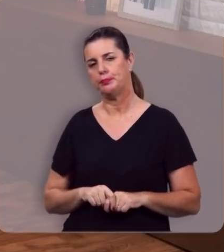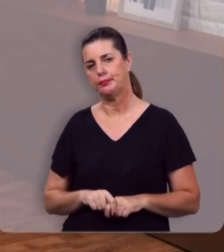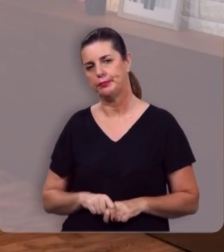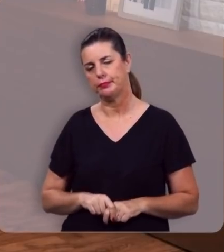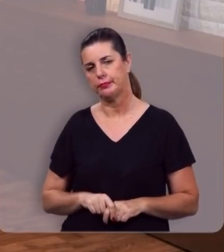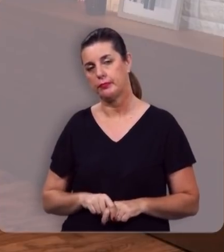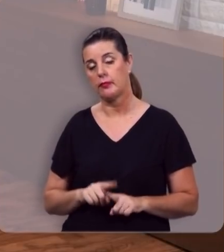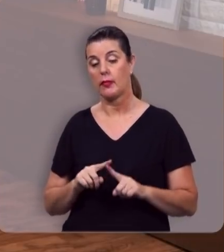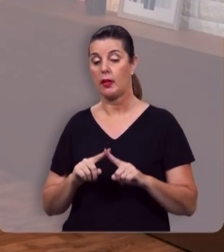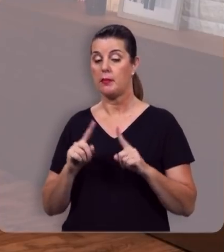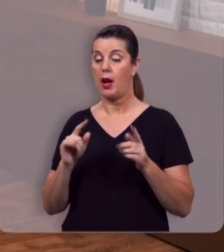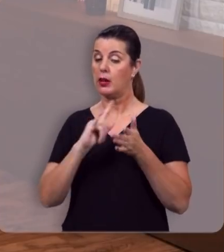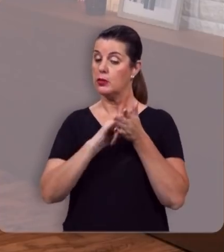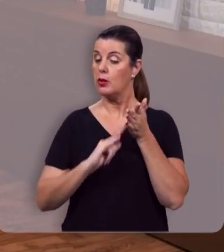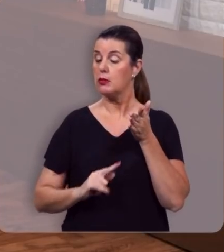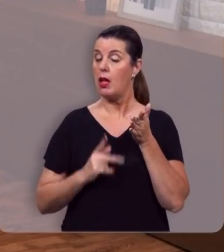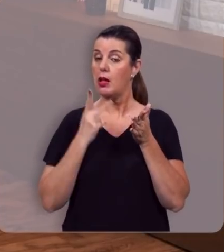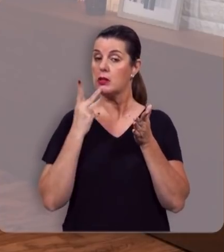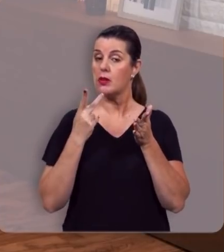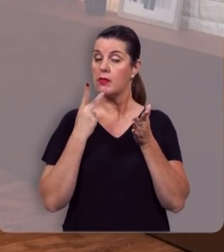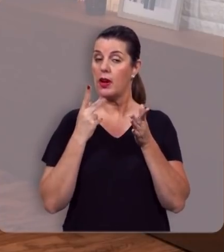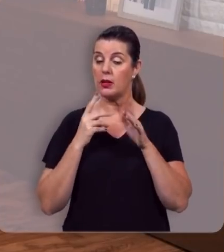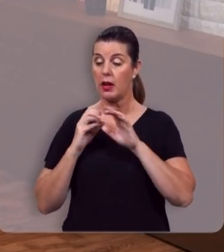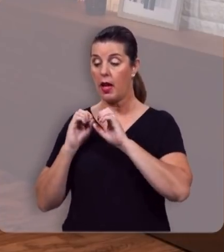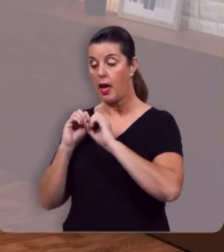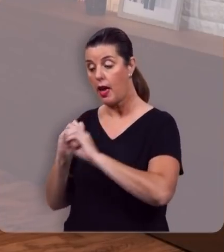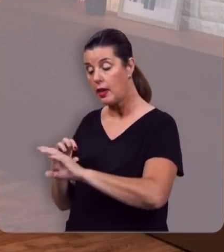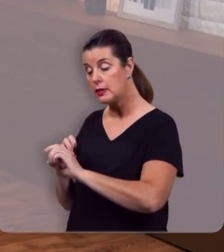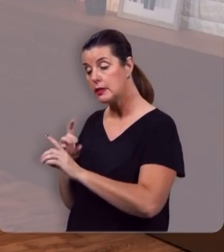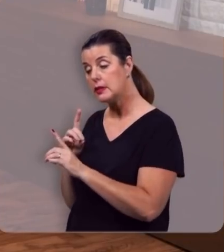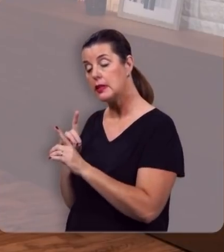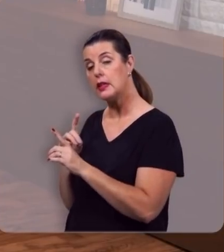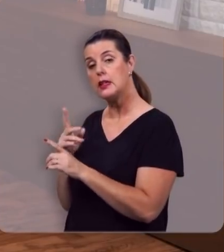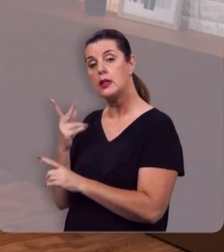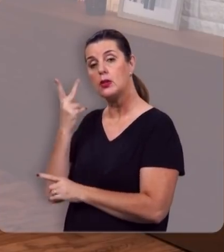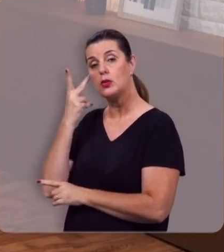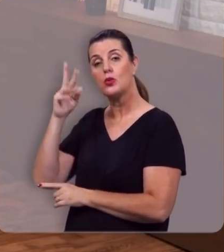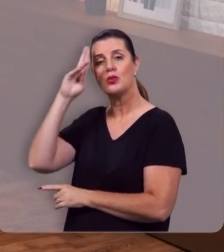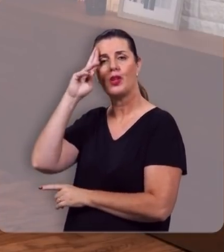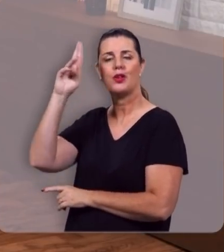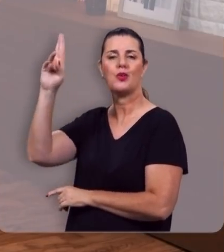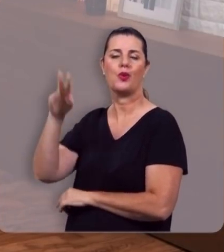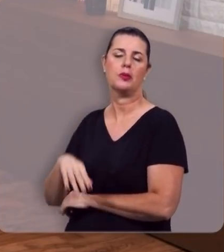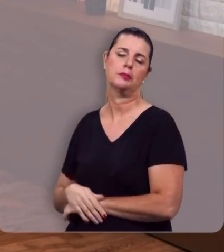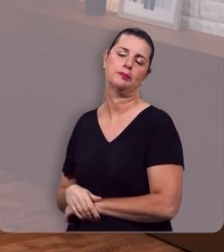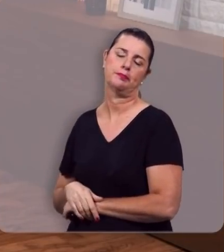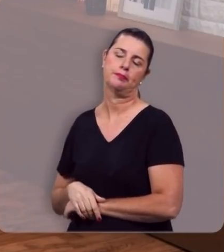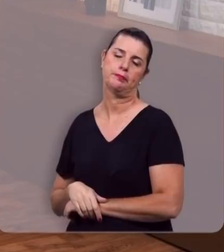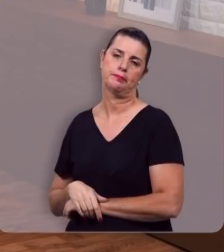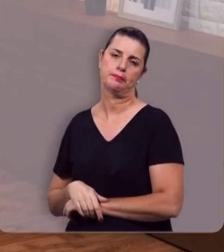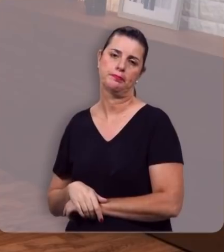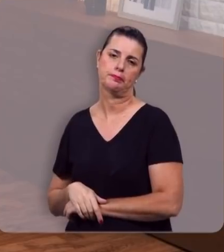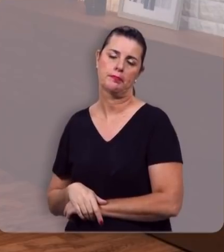Mas o texto diz, criai-os na disciplina e na admoestação do Senhor.